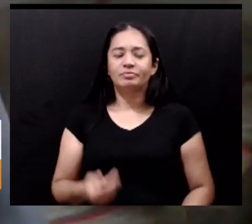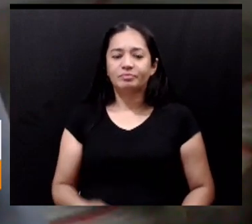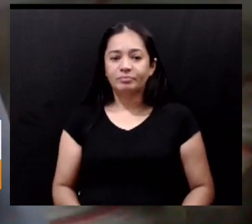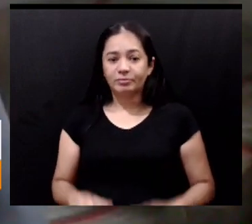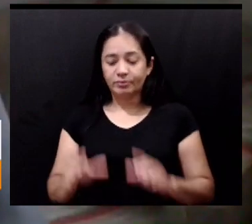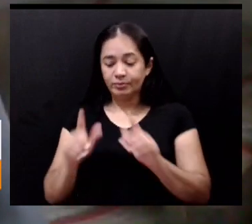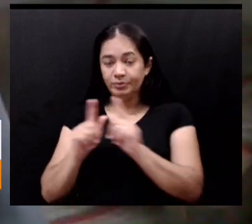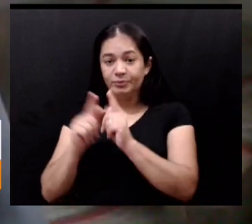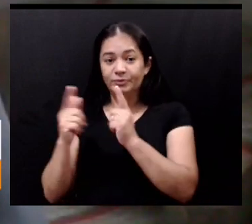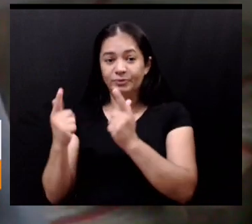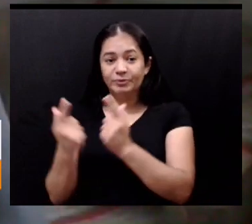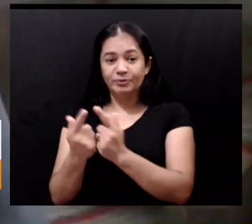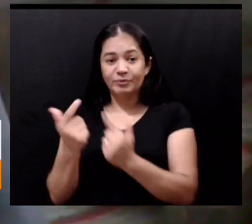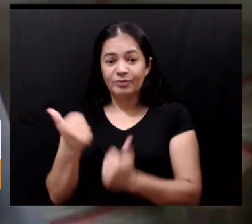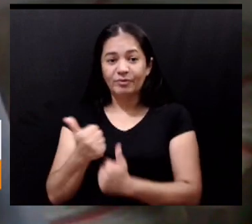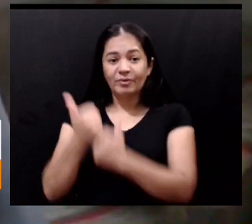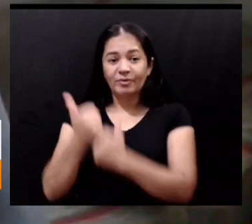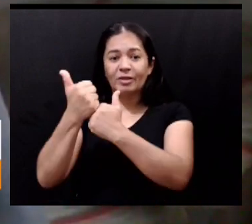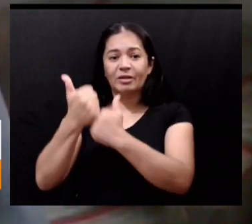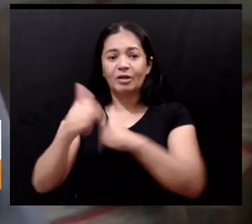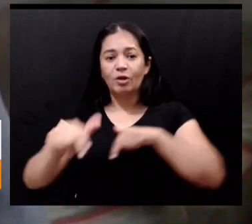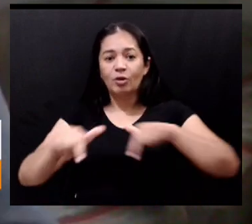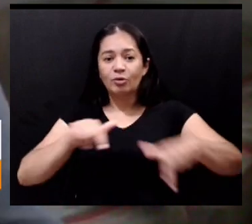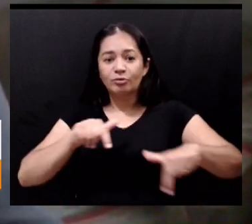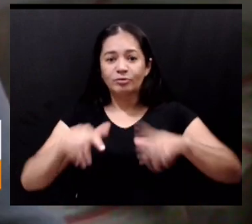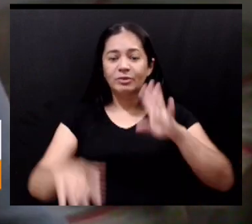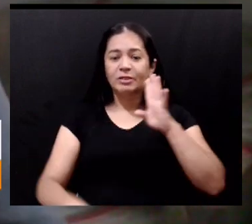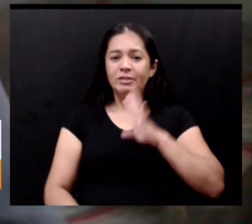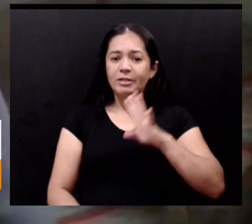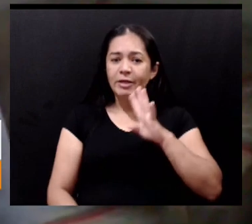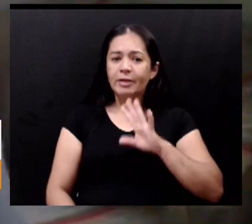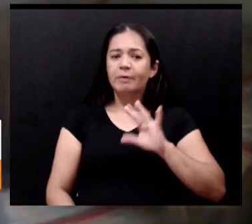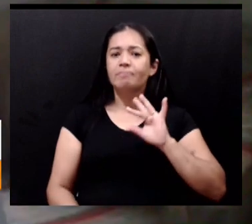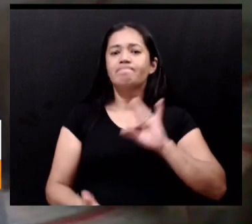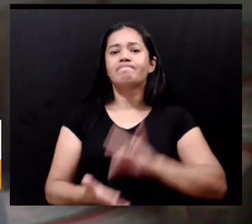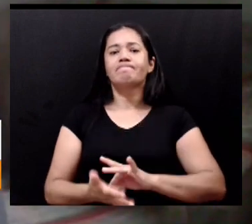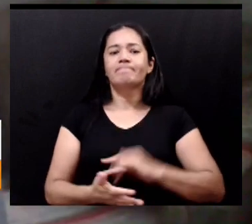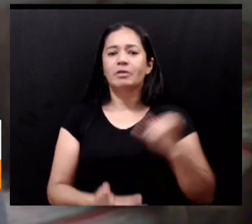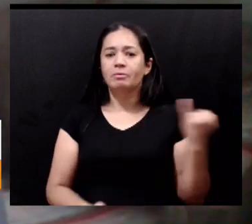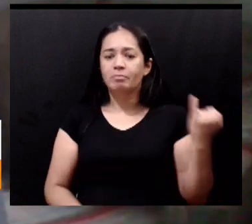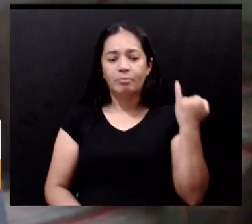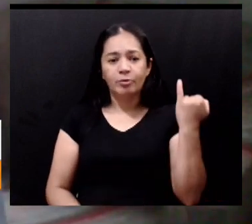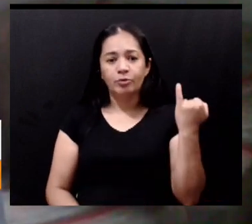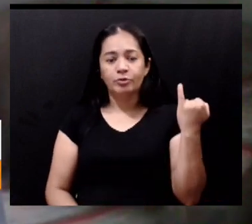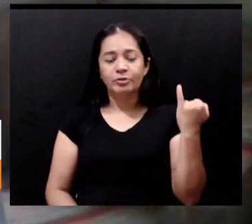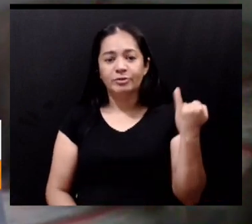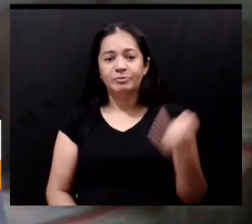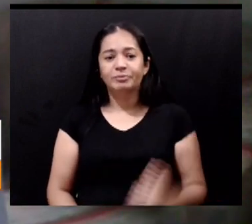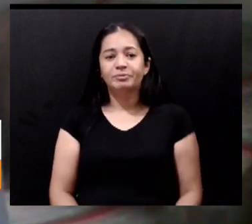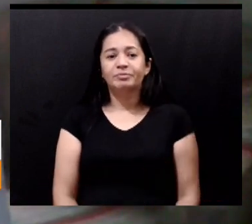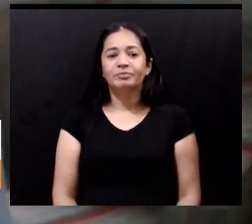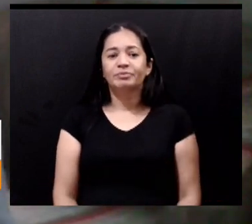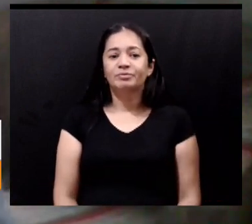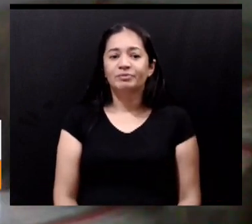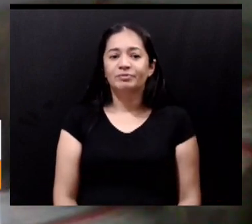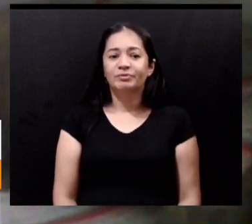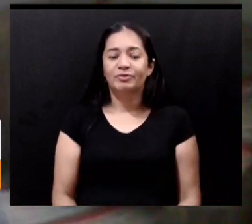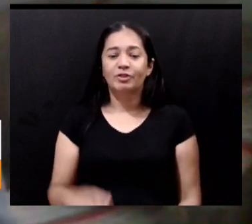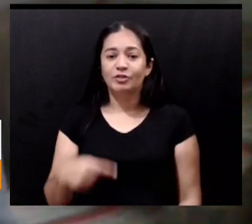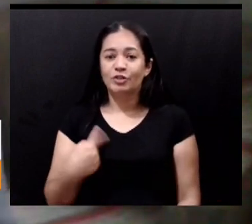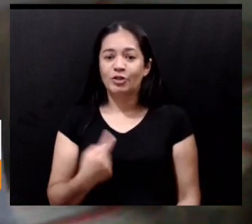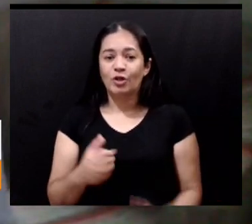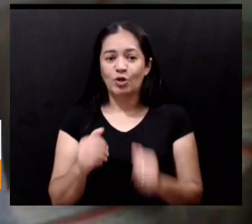um trabalho muito legal e bastante efetivo. Nós estamos com os nossos semelhantes. O princípio